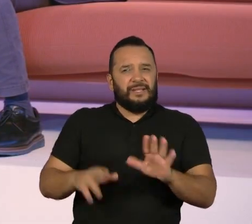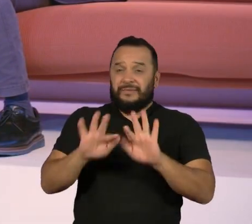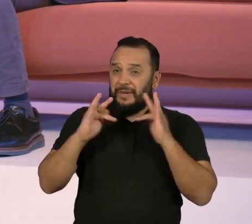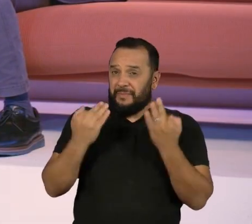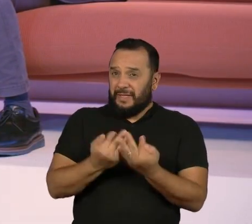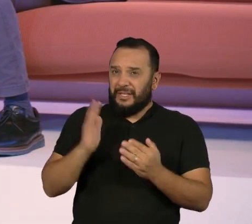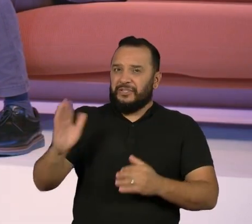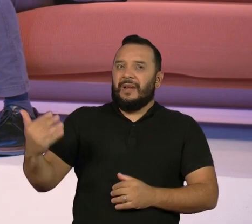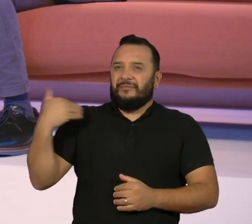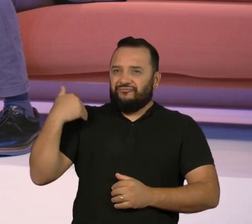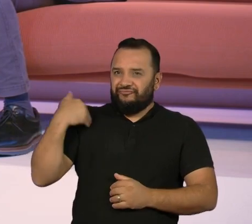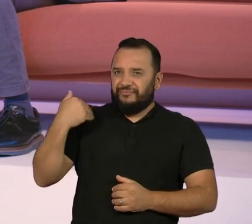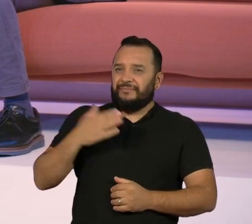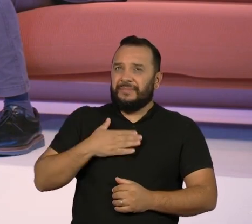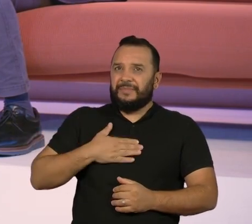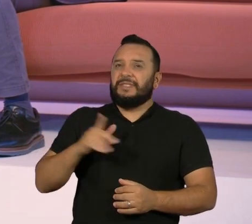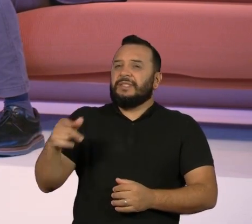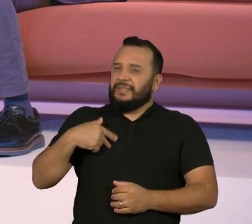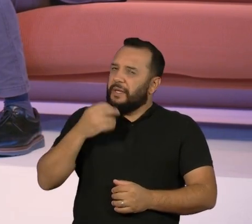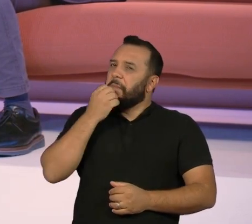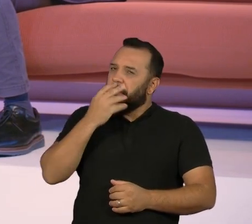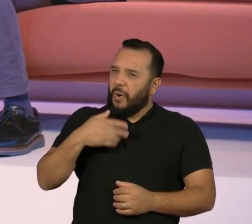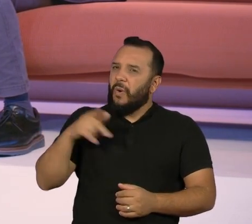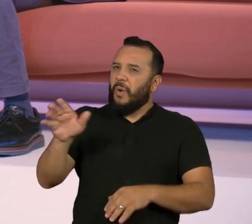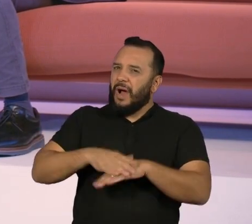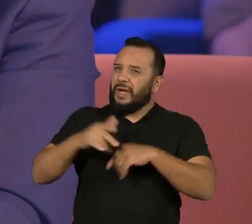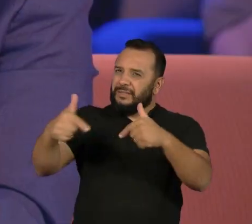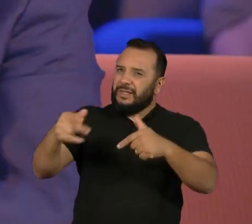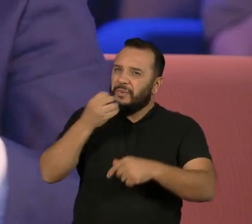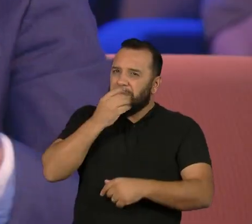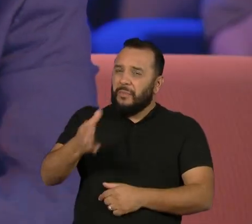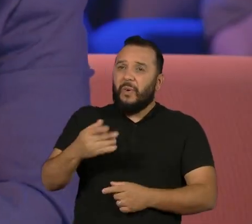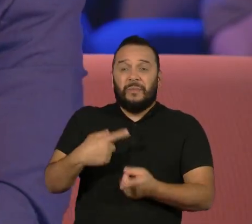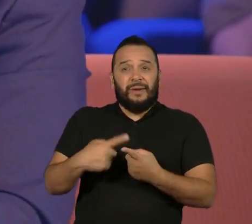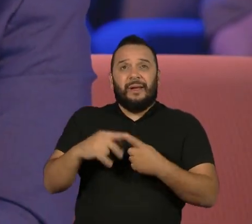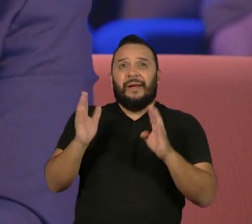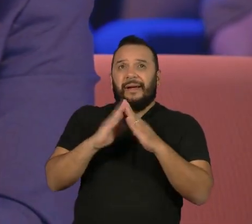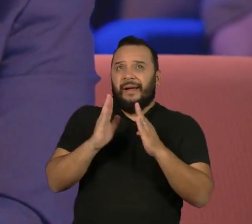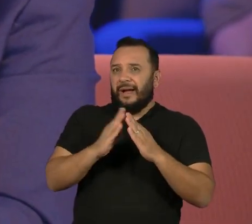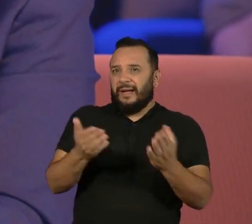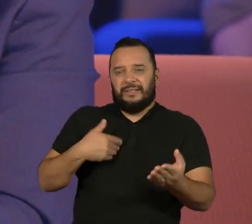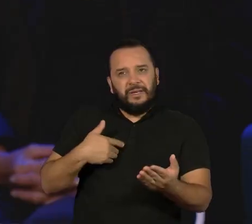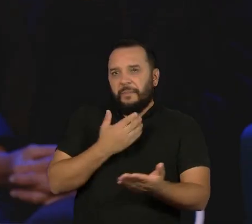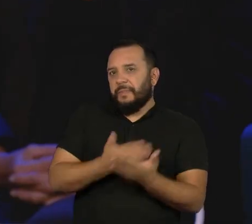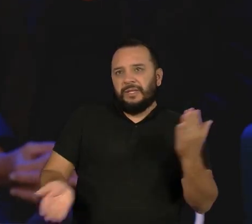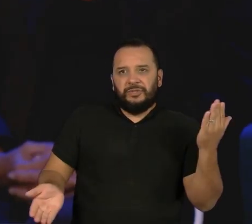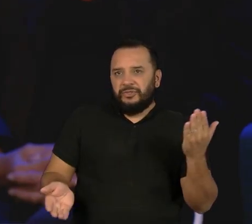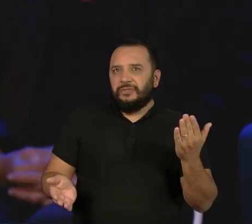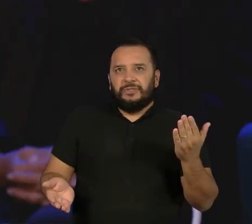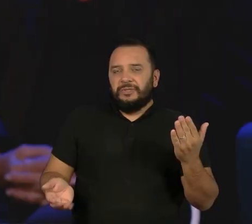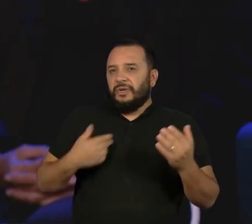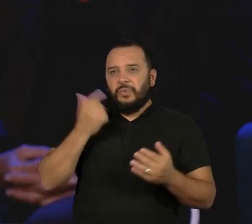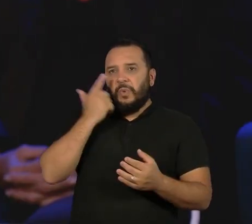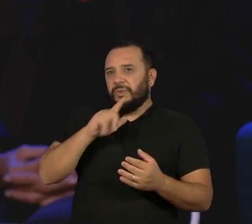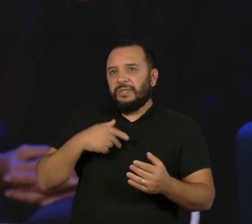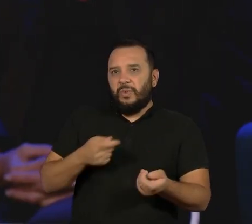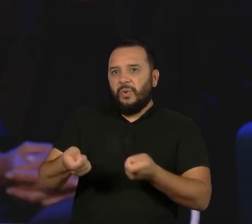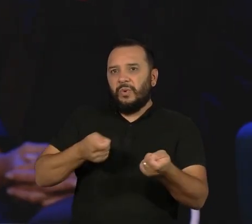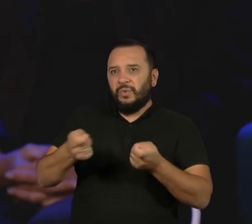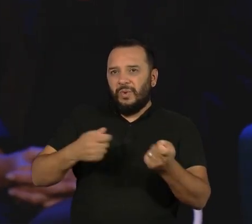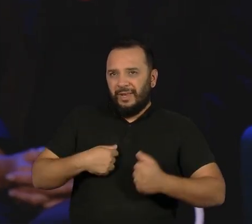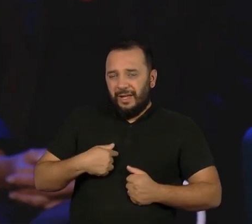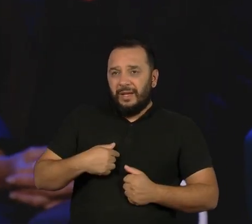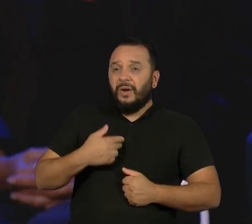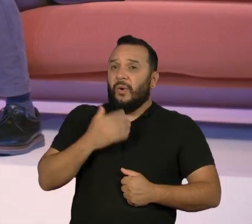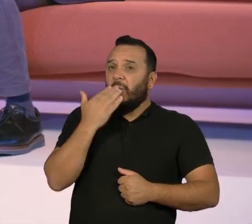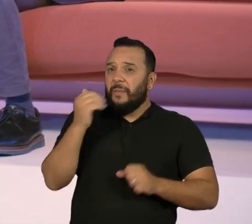pararam na rua e falavam, Ferreirinha, que bom que vocês estão fazendo isso, porque em casa eu perdi essa batalha. Em casa eu não consigo mais